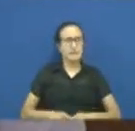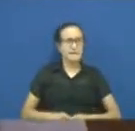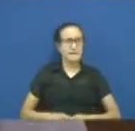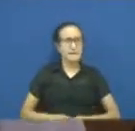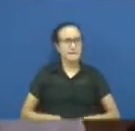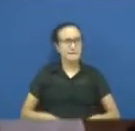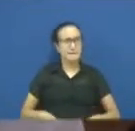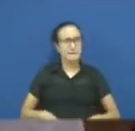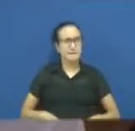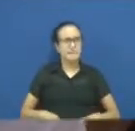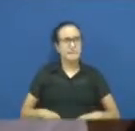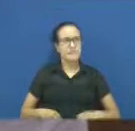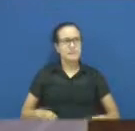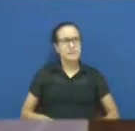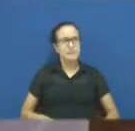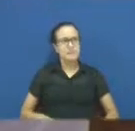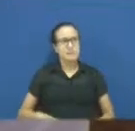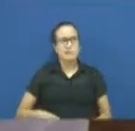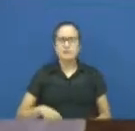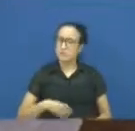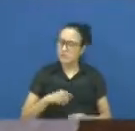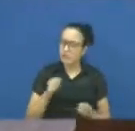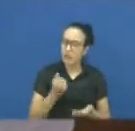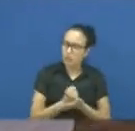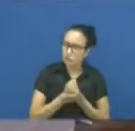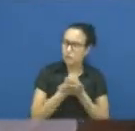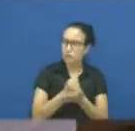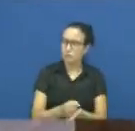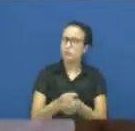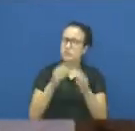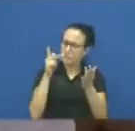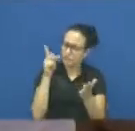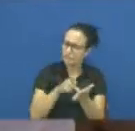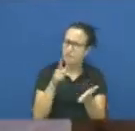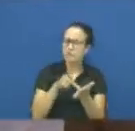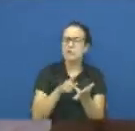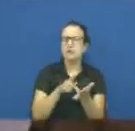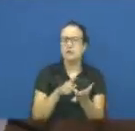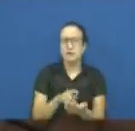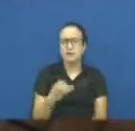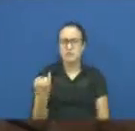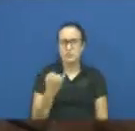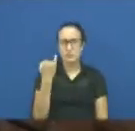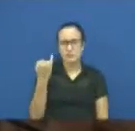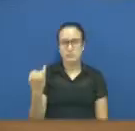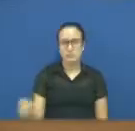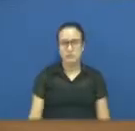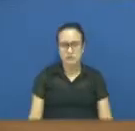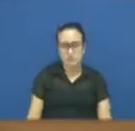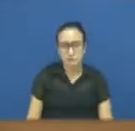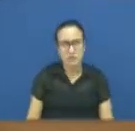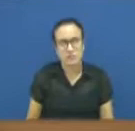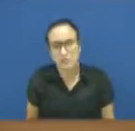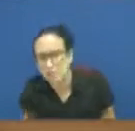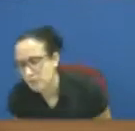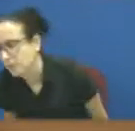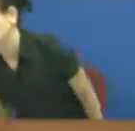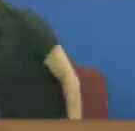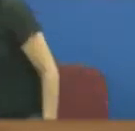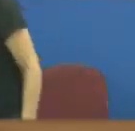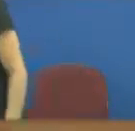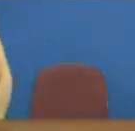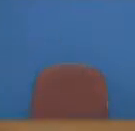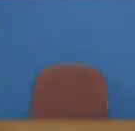das entidades possam, de fato, estar angariando esse recurso que é importante para cada um. Muito obrigado pela parte, vereador. Eu que agradeço